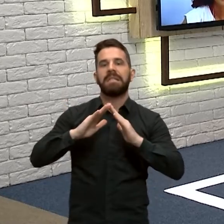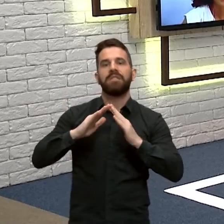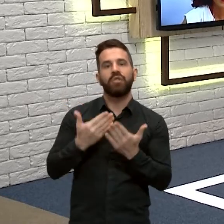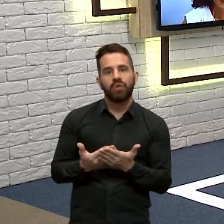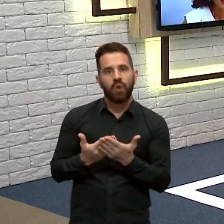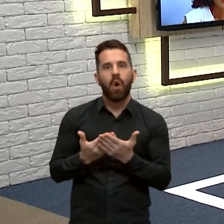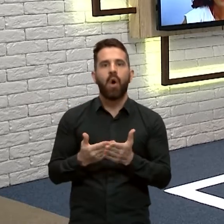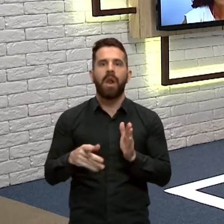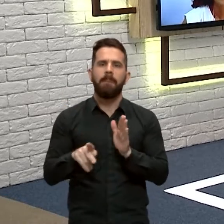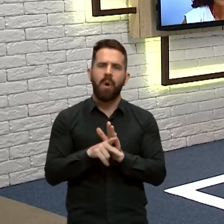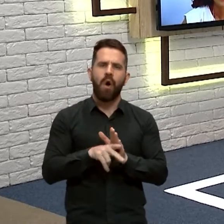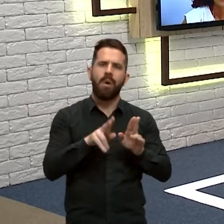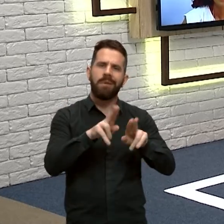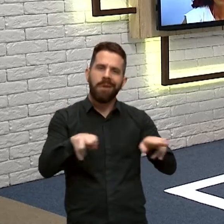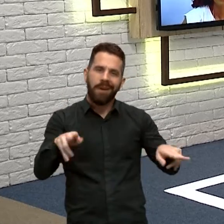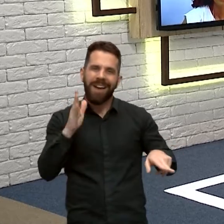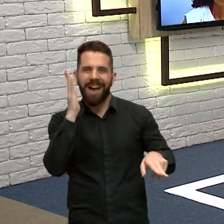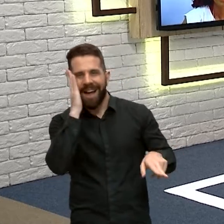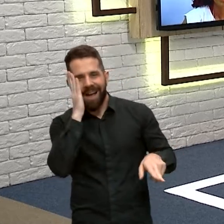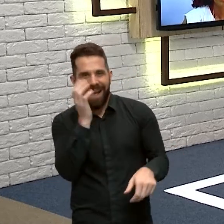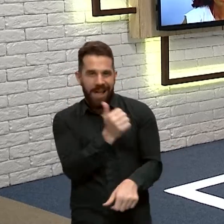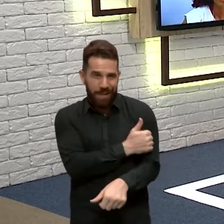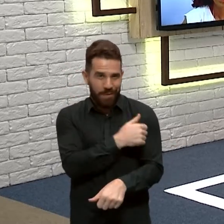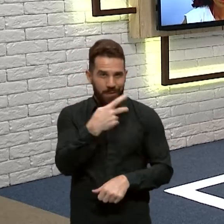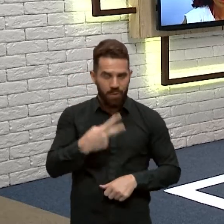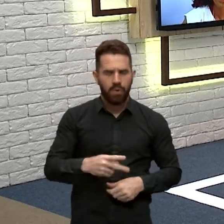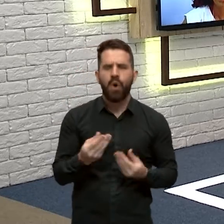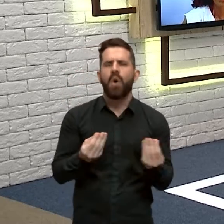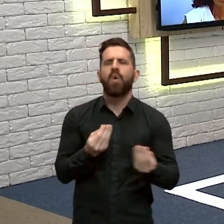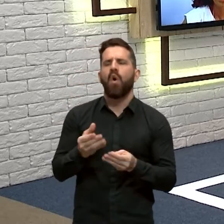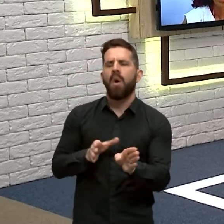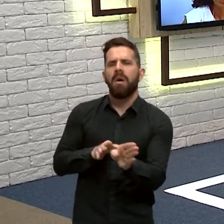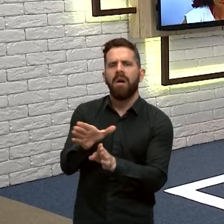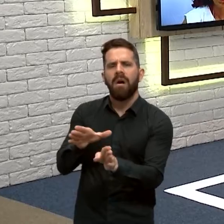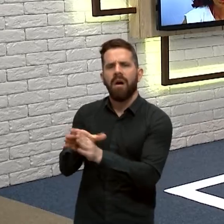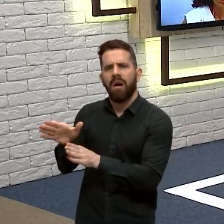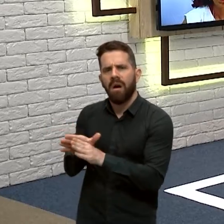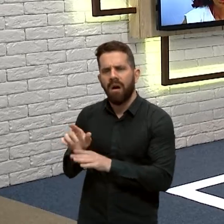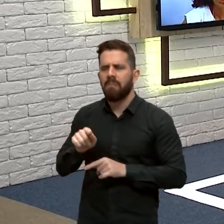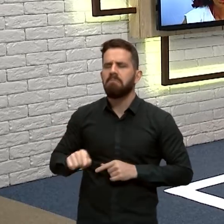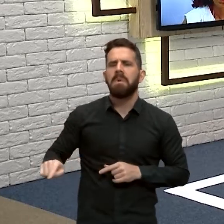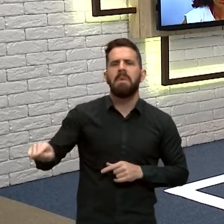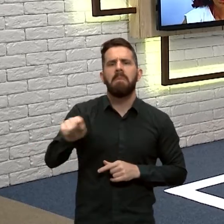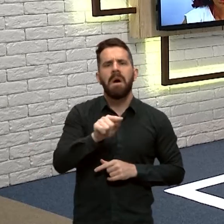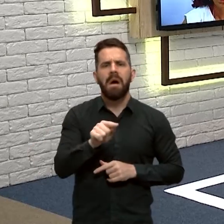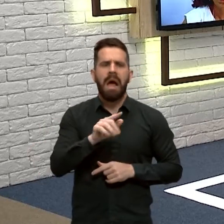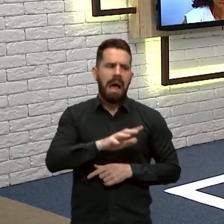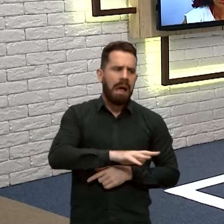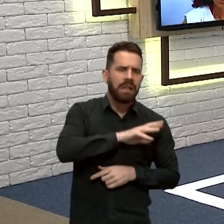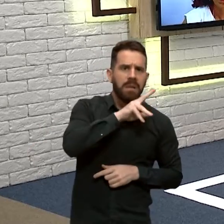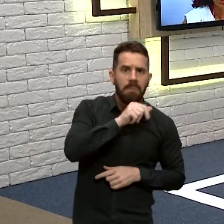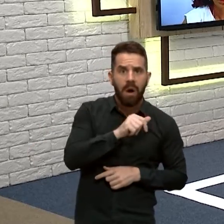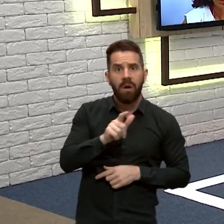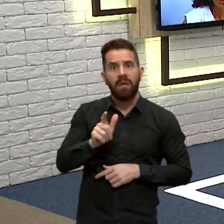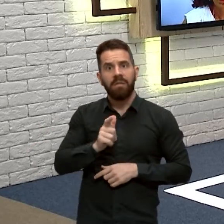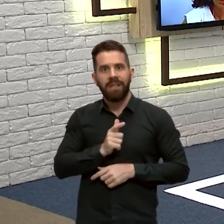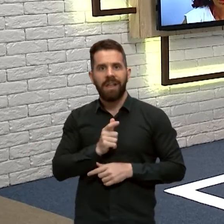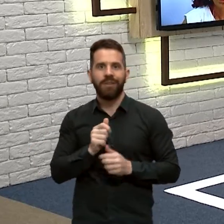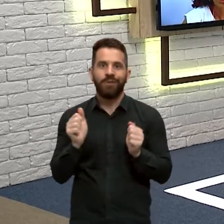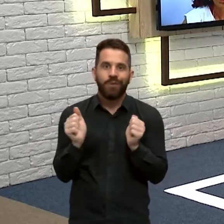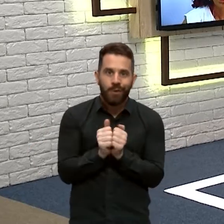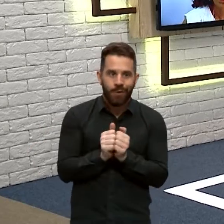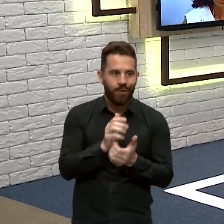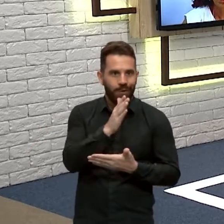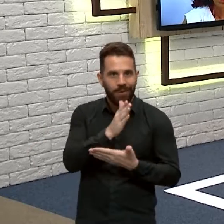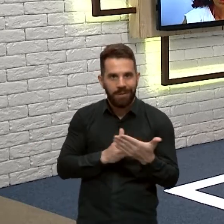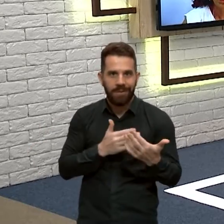do estudante, como que vocês vão orientar em relação a esses animais que têm a guarda compartilhada, né, que não